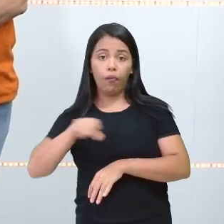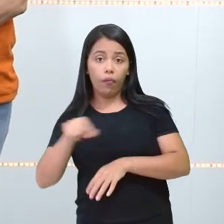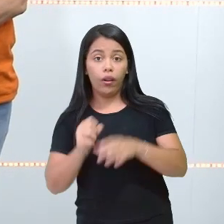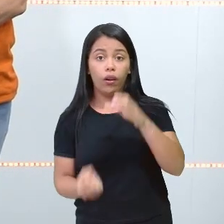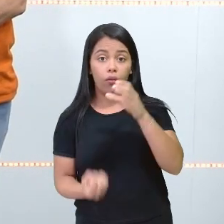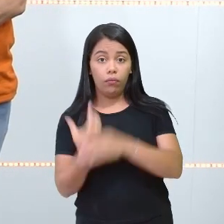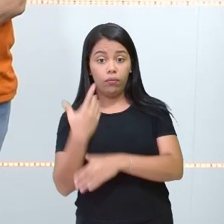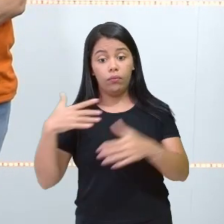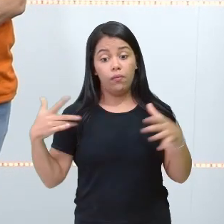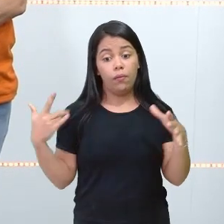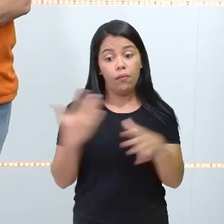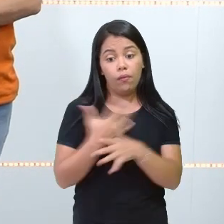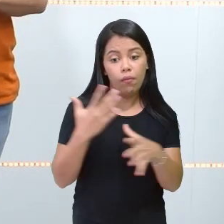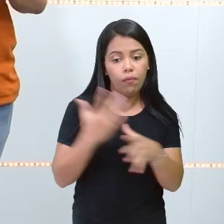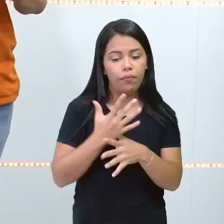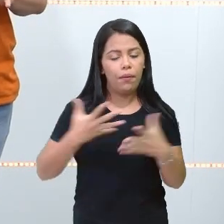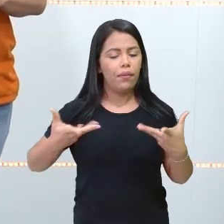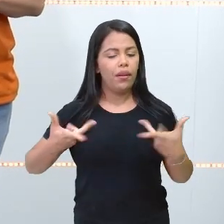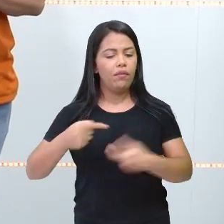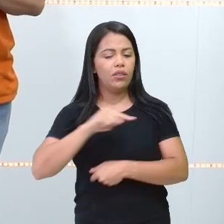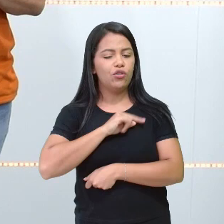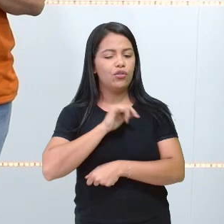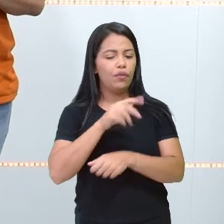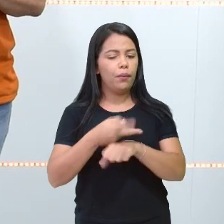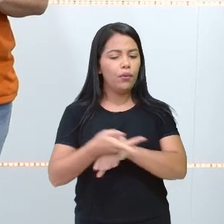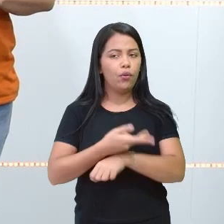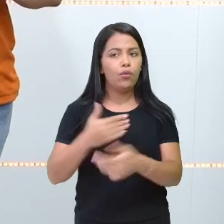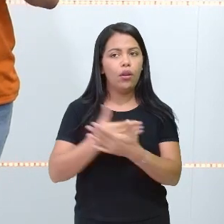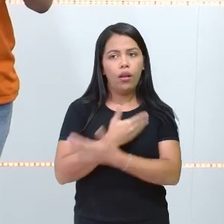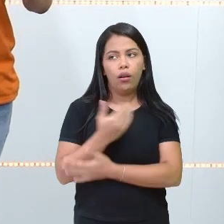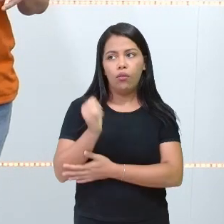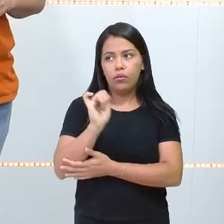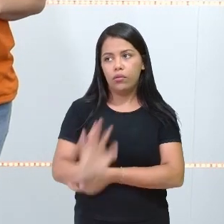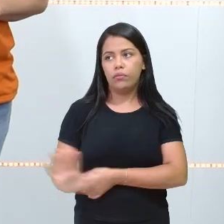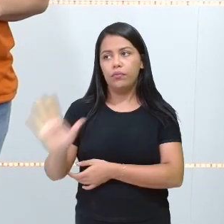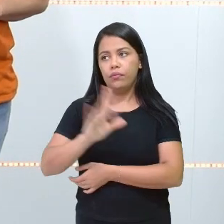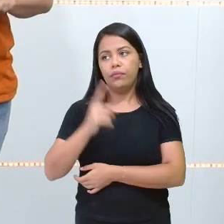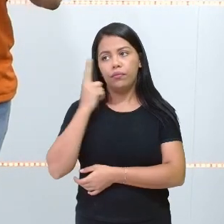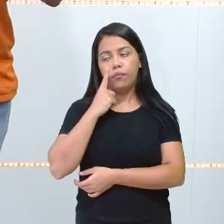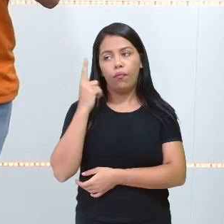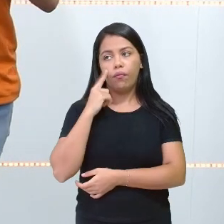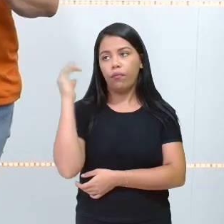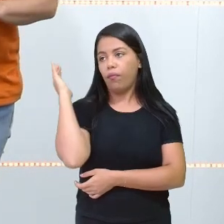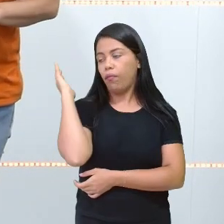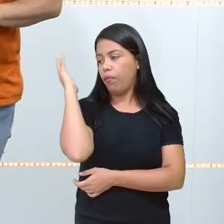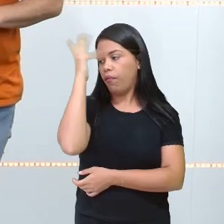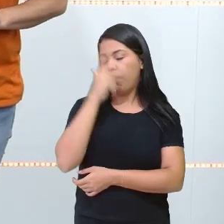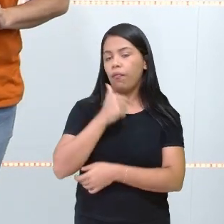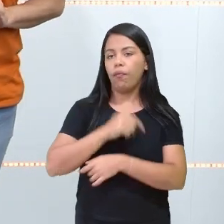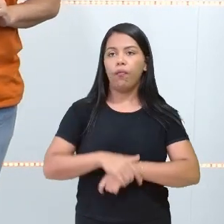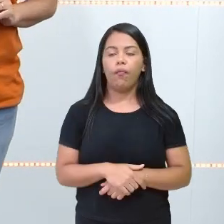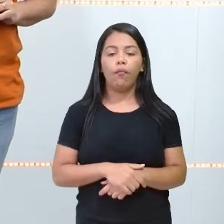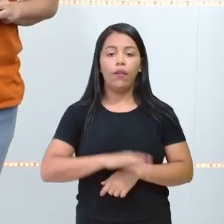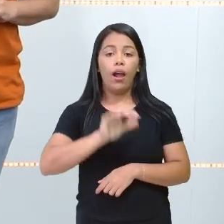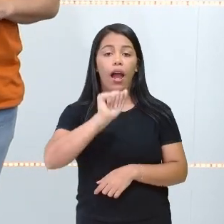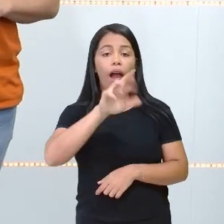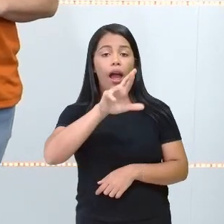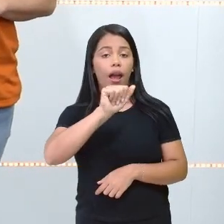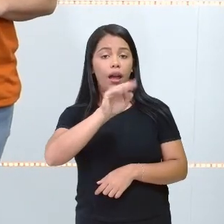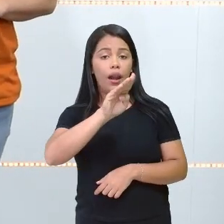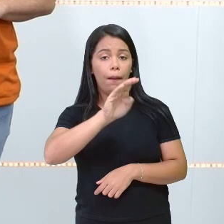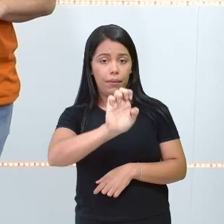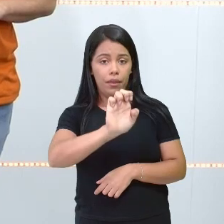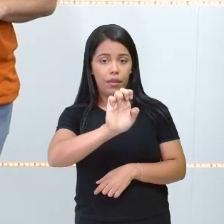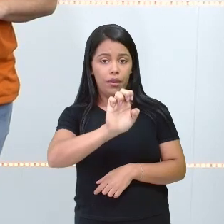é fantástica. A gente vai procurar algumas imagens de Lusail e vai ver que ela é linda. O árabe é o idioma oficial